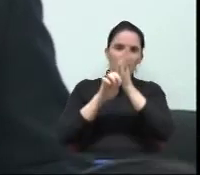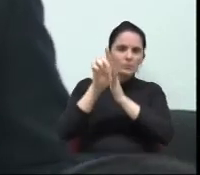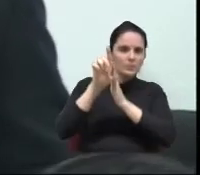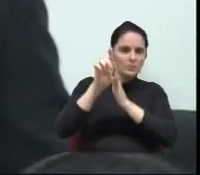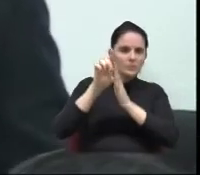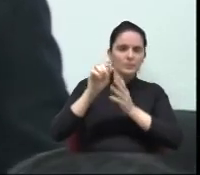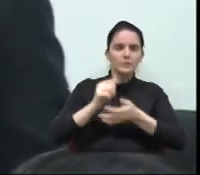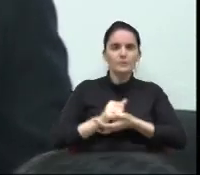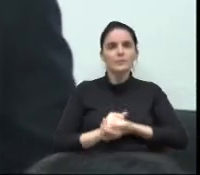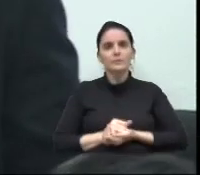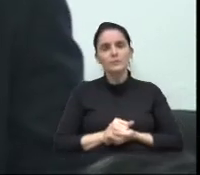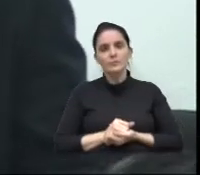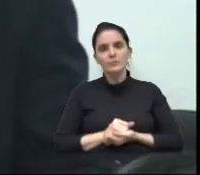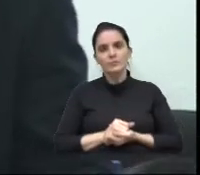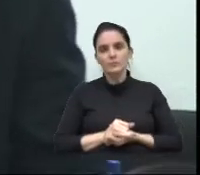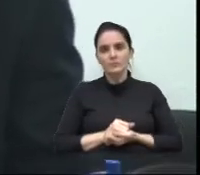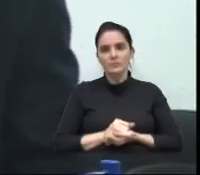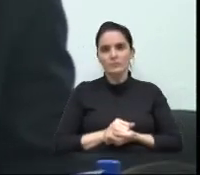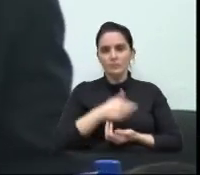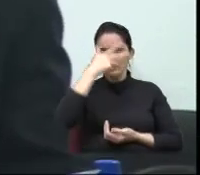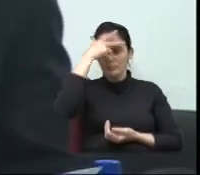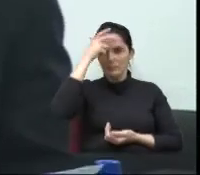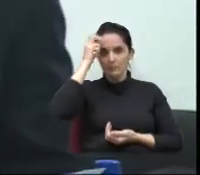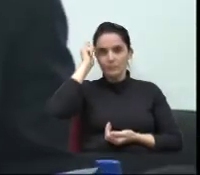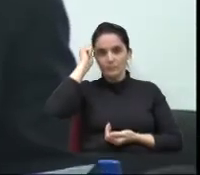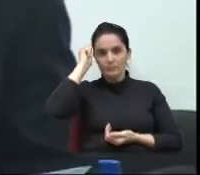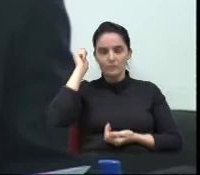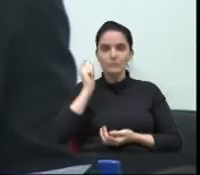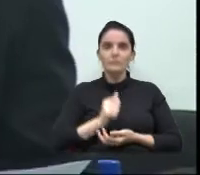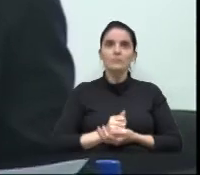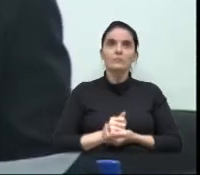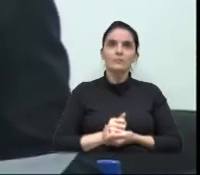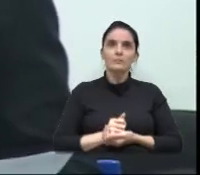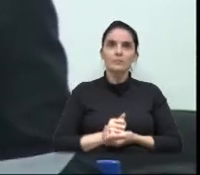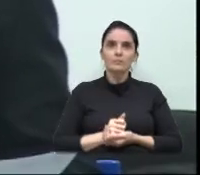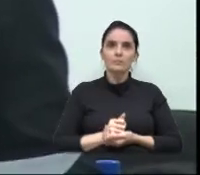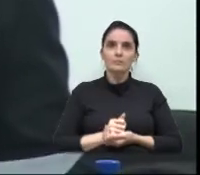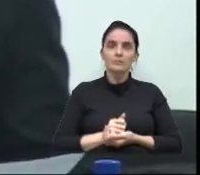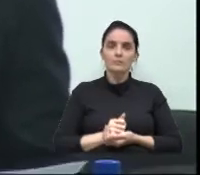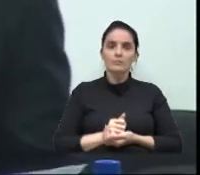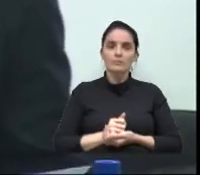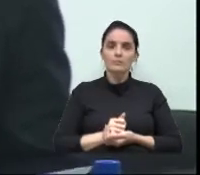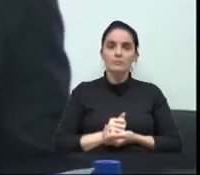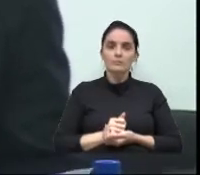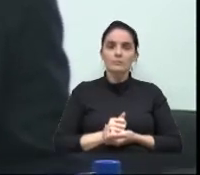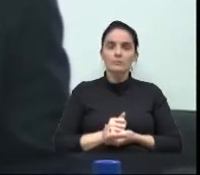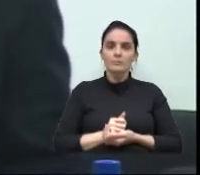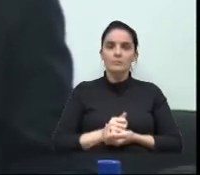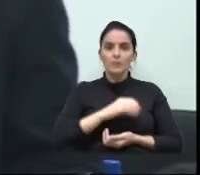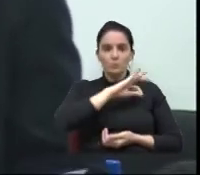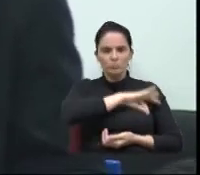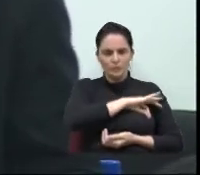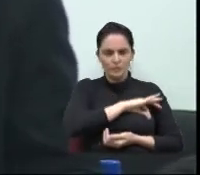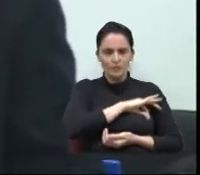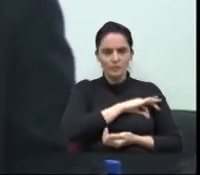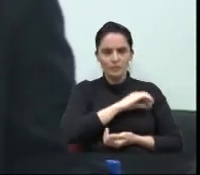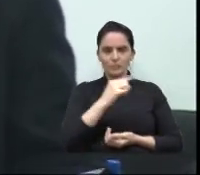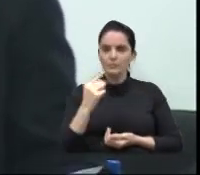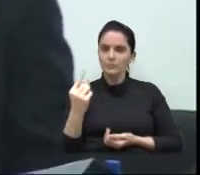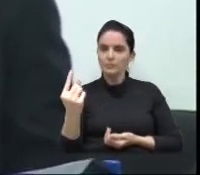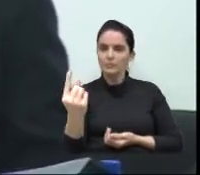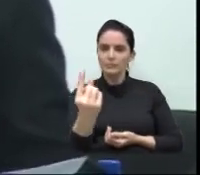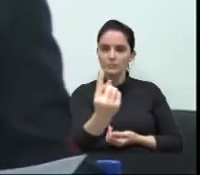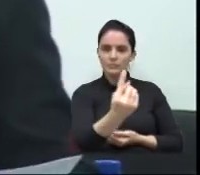referente ao serviço prestado à população, o serviço de ronda escolar municipal. Esse vereador